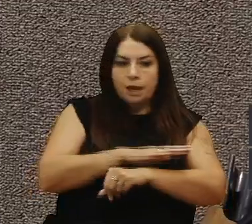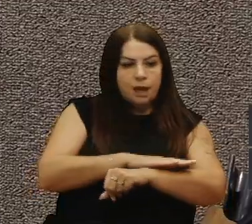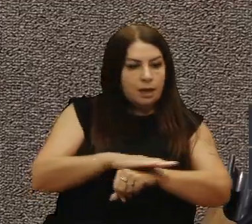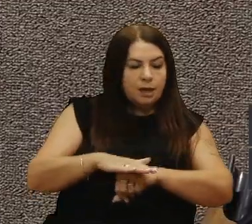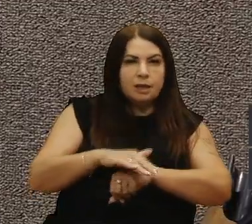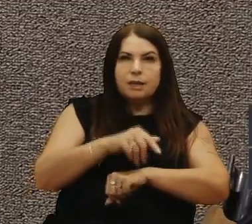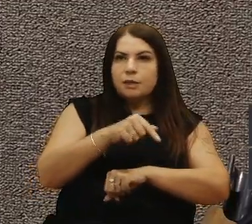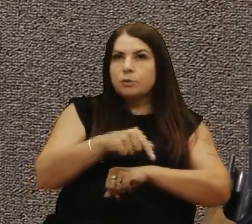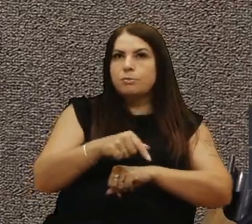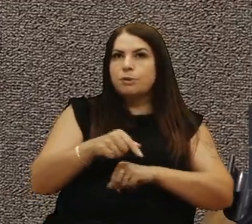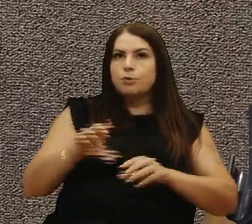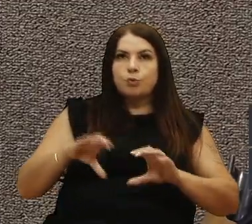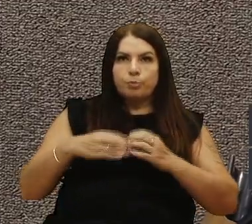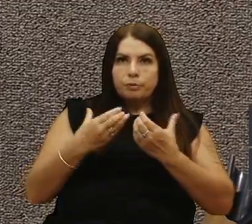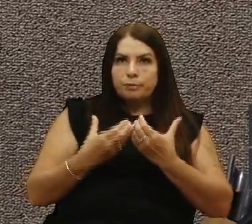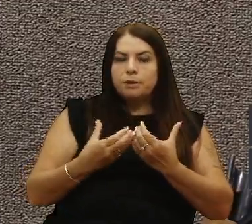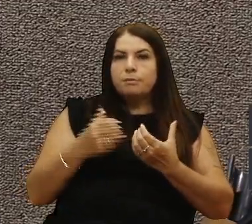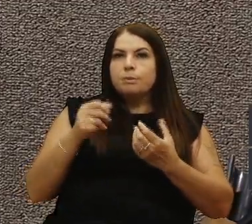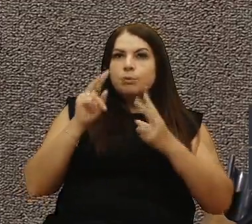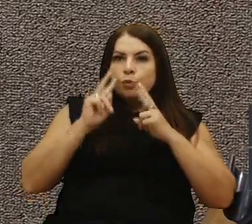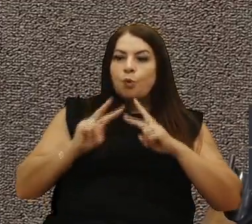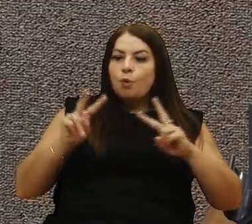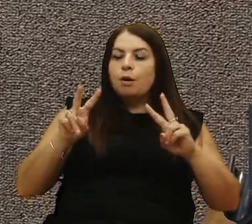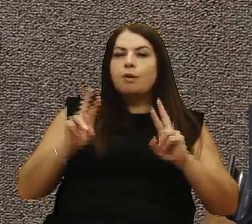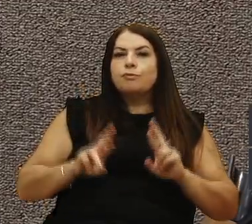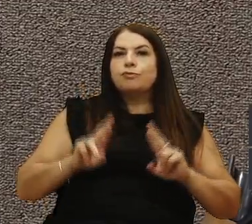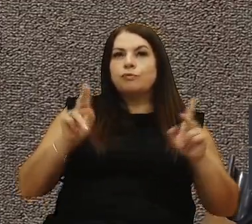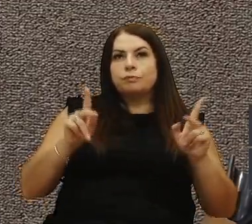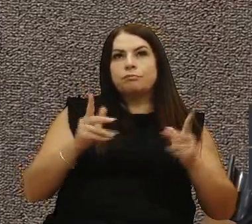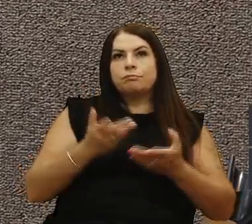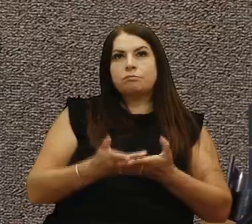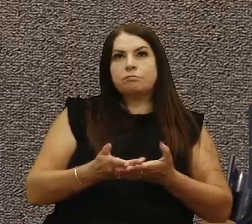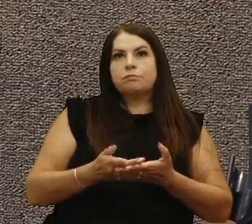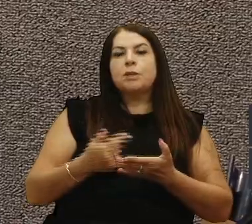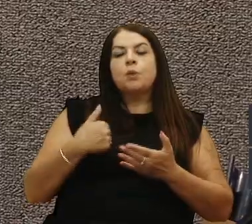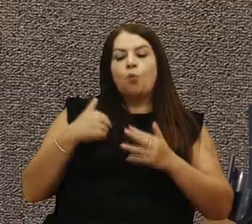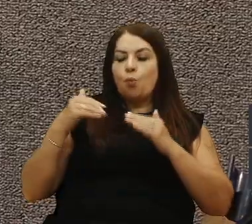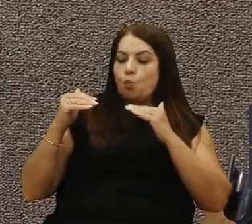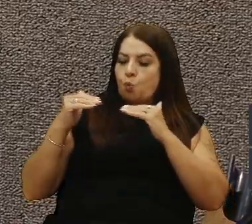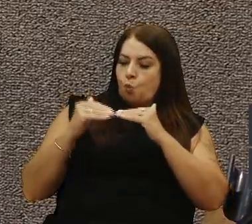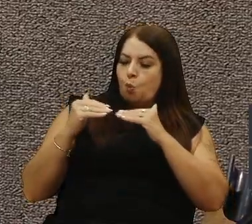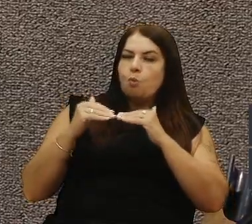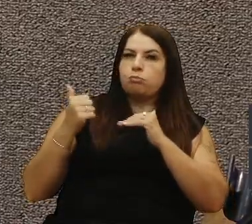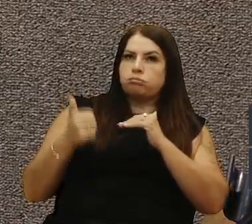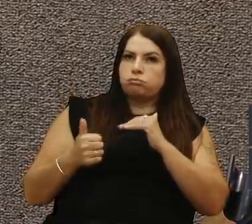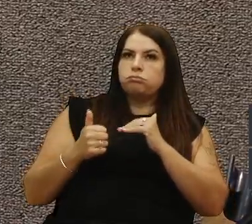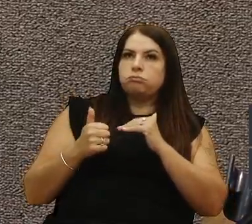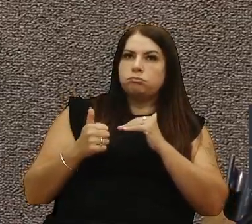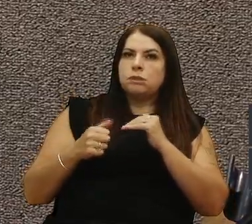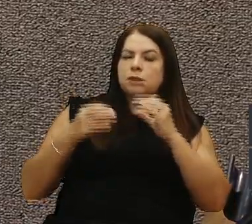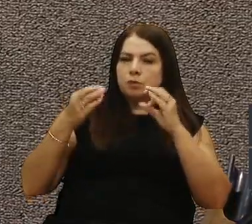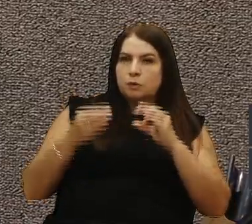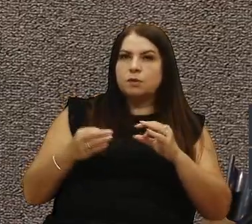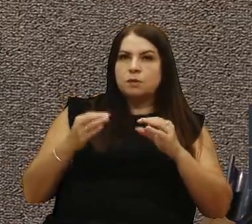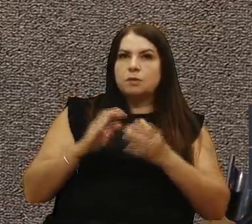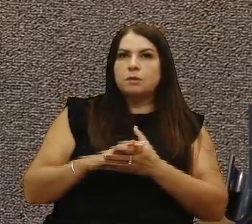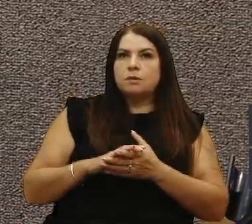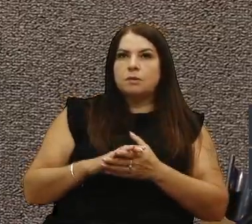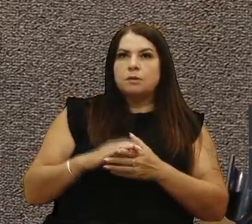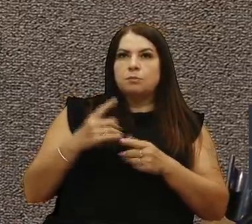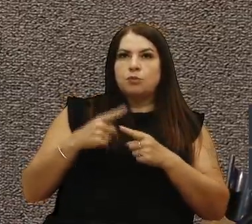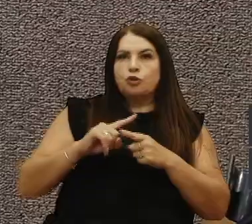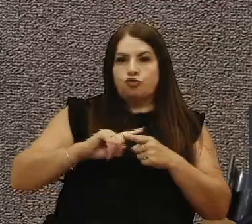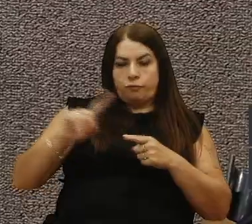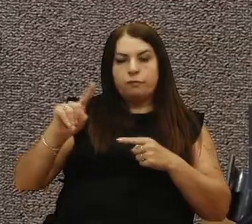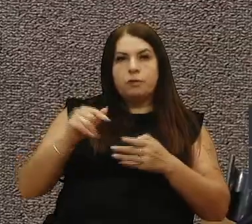comunitário, precisa um olhar diferente. Eu concordo plenamente e tenho certeza, até porque já